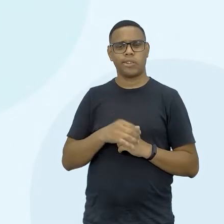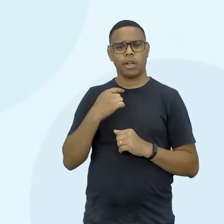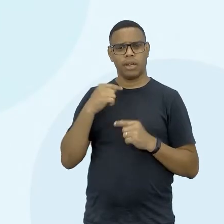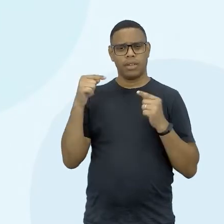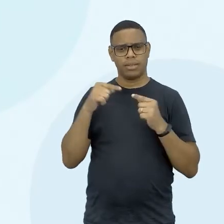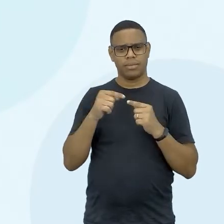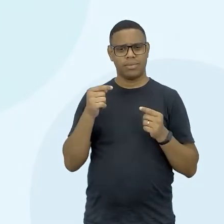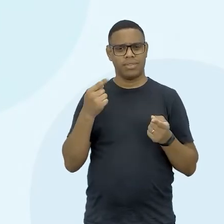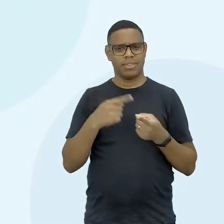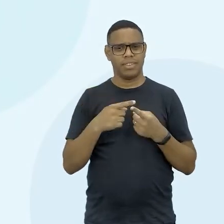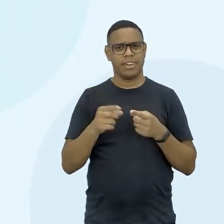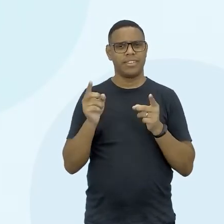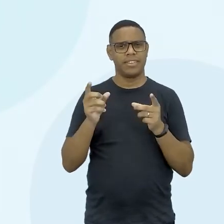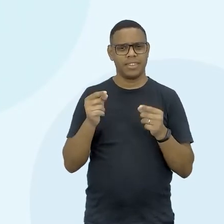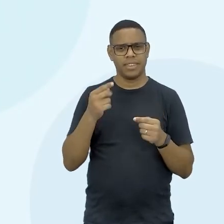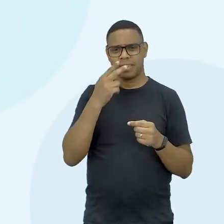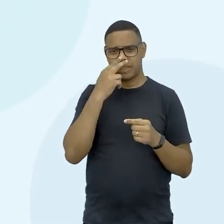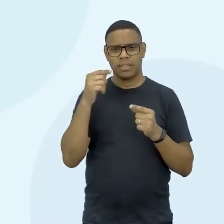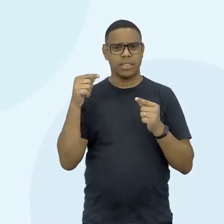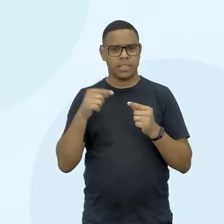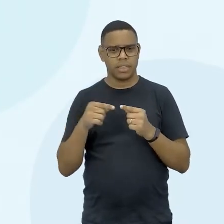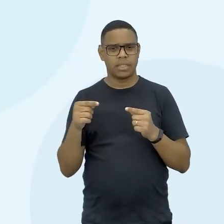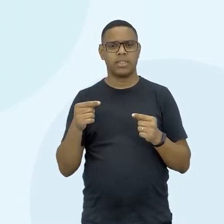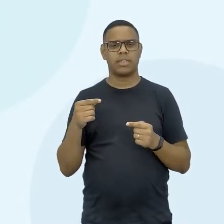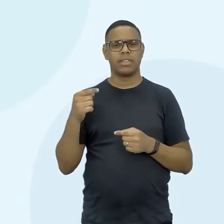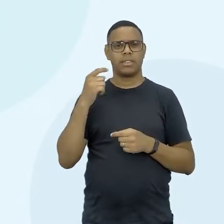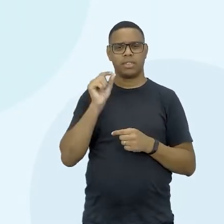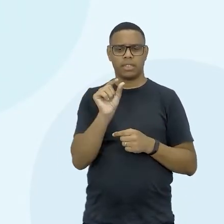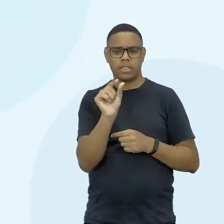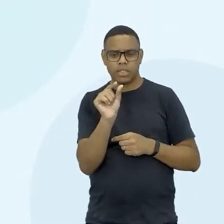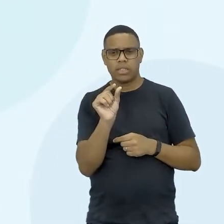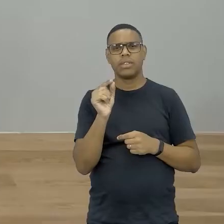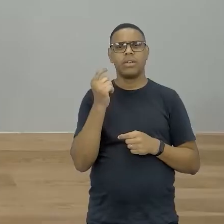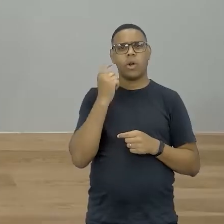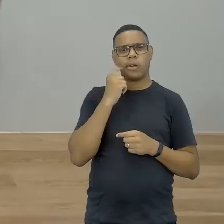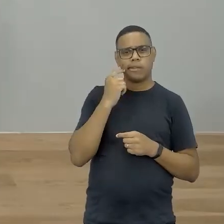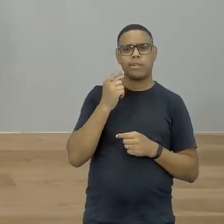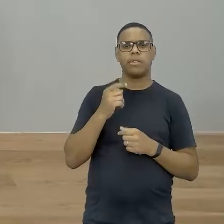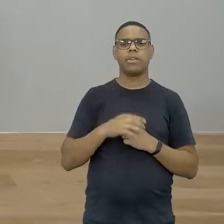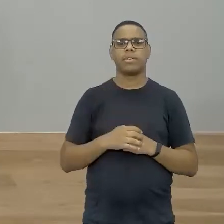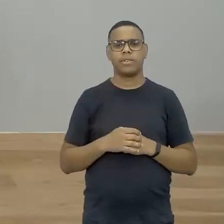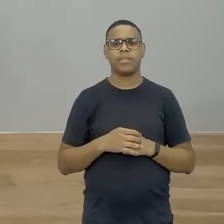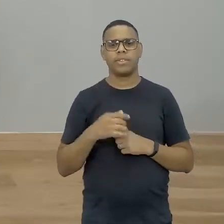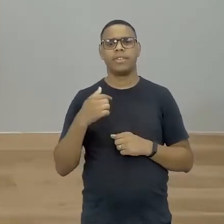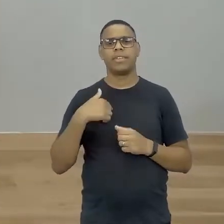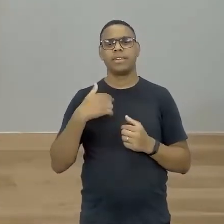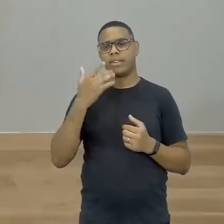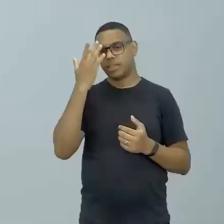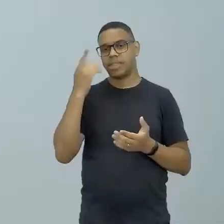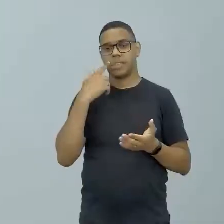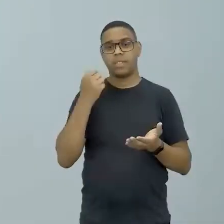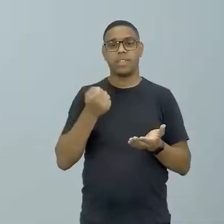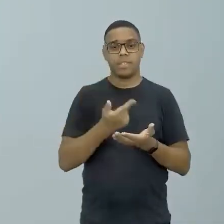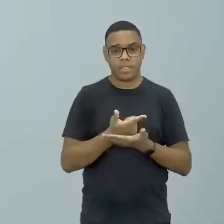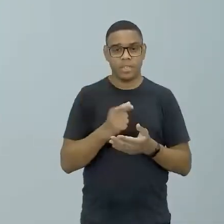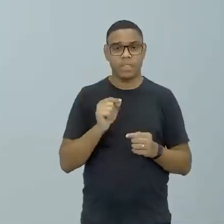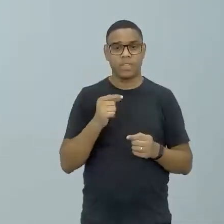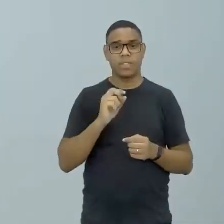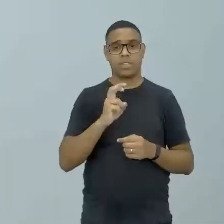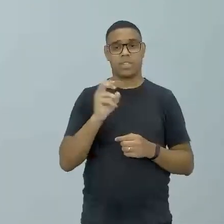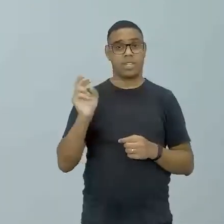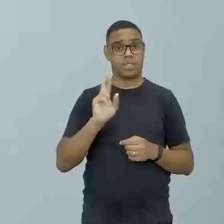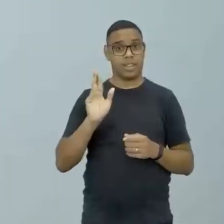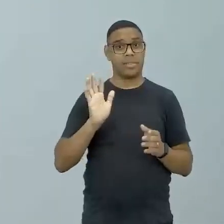se vendesse um chicletinho desse tamanho assim, desse... Ai, Bustos Davi, gente, eu ia ficar muito primeira feliz. coisa que ele já ia custar uns